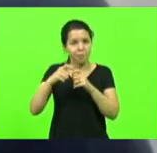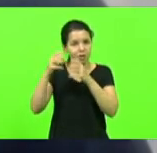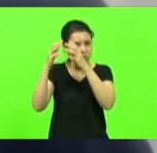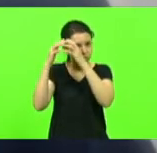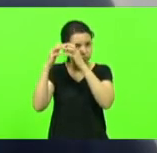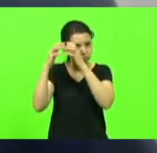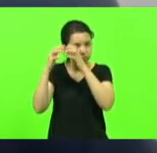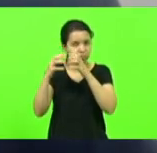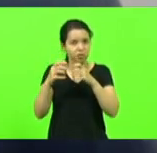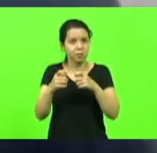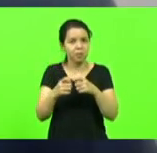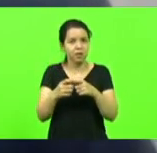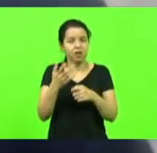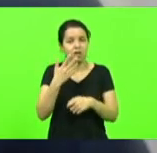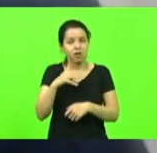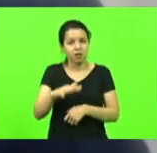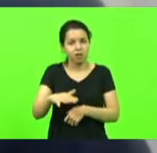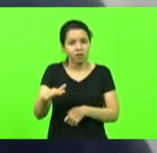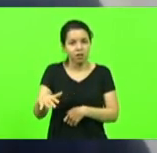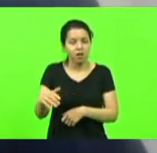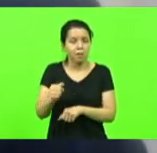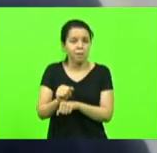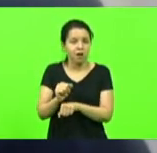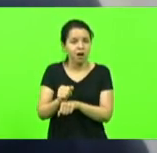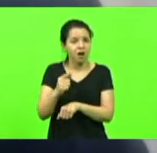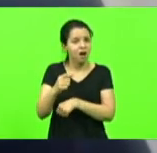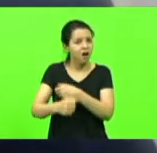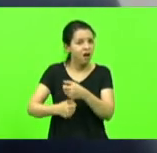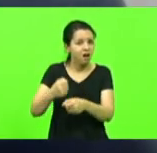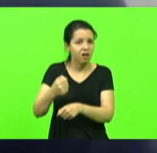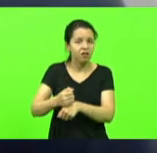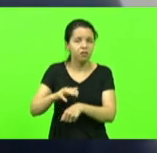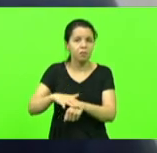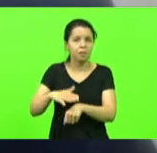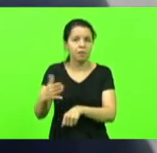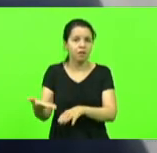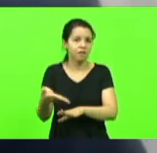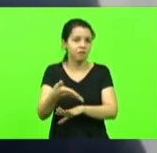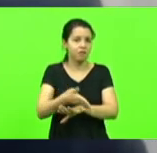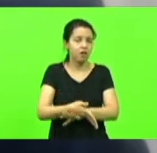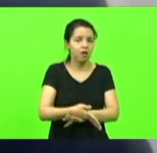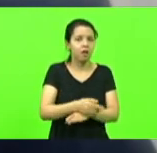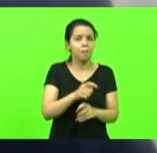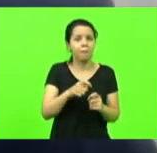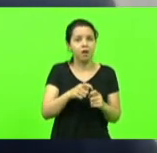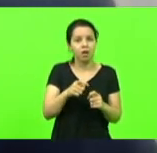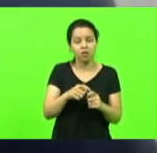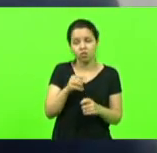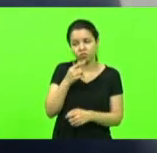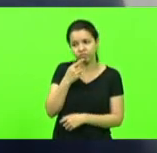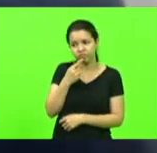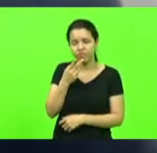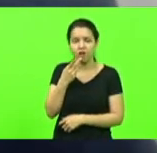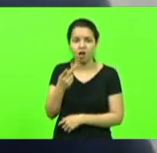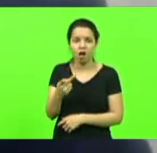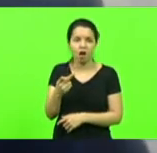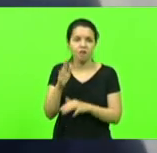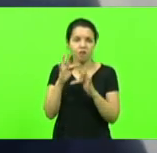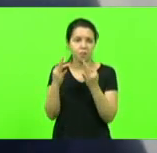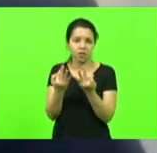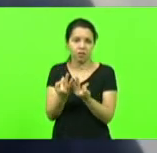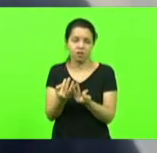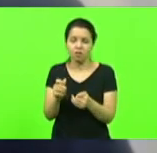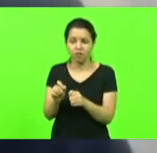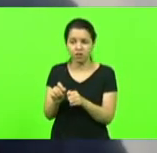ano, e quando chegam na presença do neuropediatra, o neuropediatra simplesmente informa para a mãe, para a família, que nada tem para